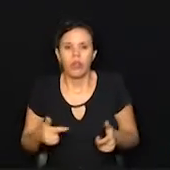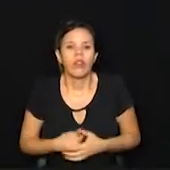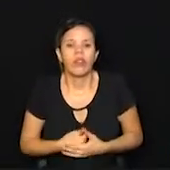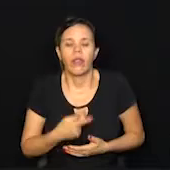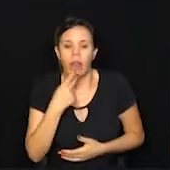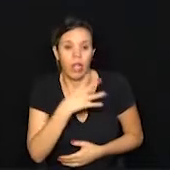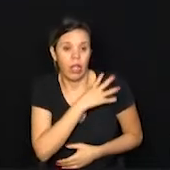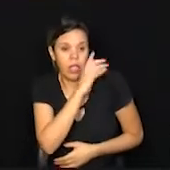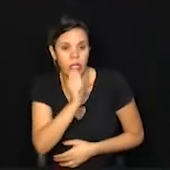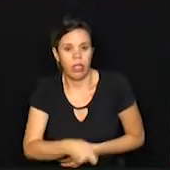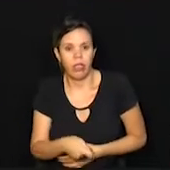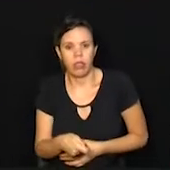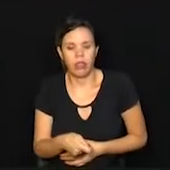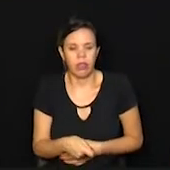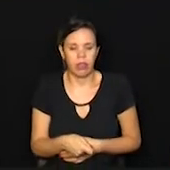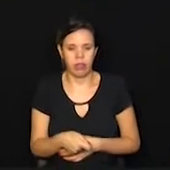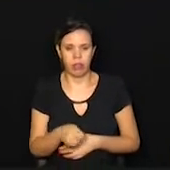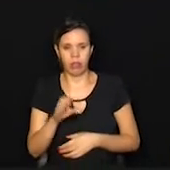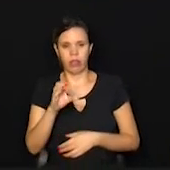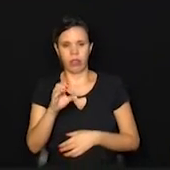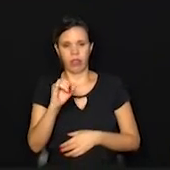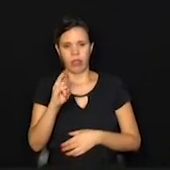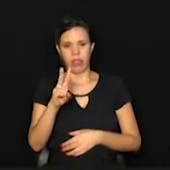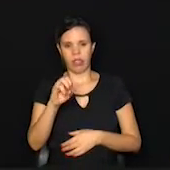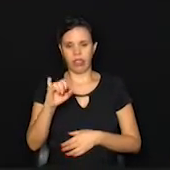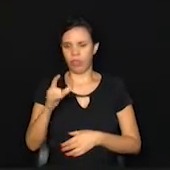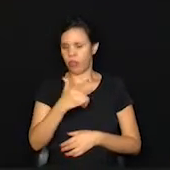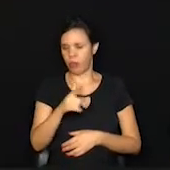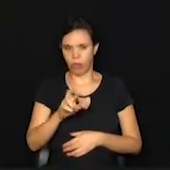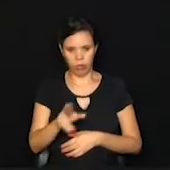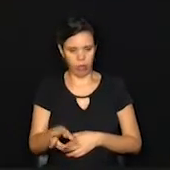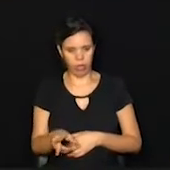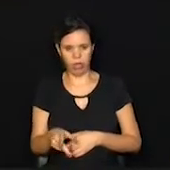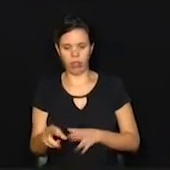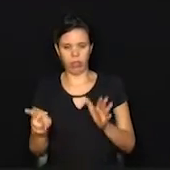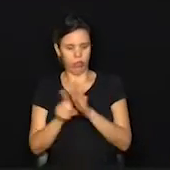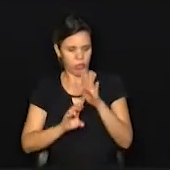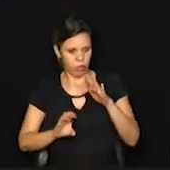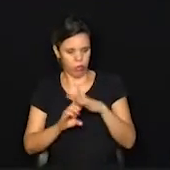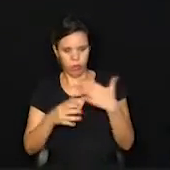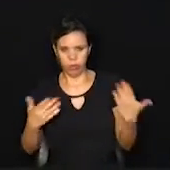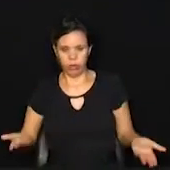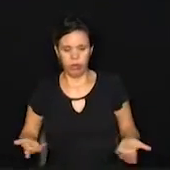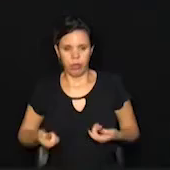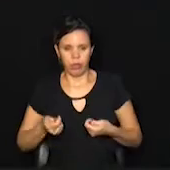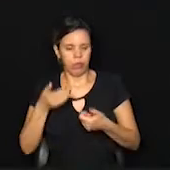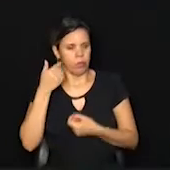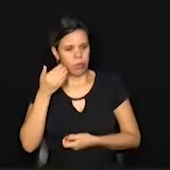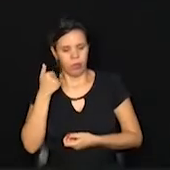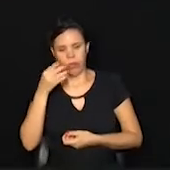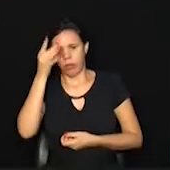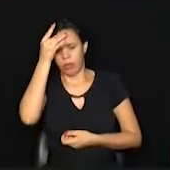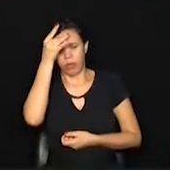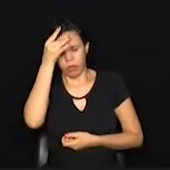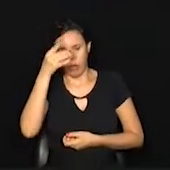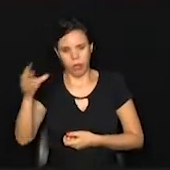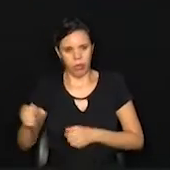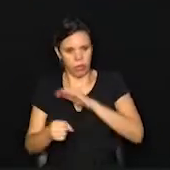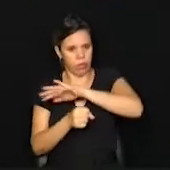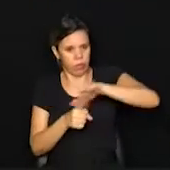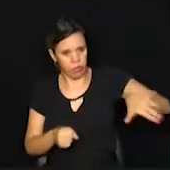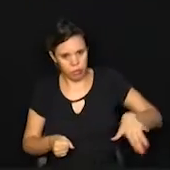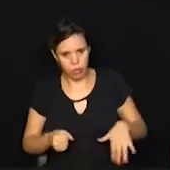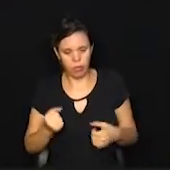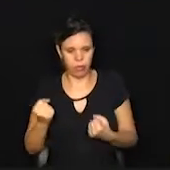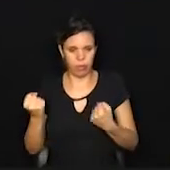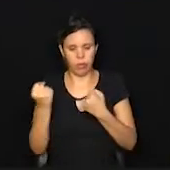ditadura militar de ditadura civil-militar Ok veja o empresariado se beneficiou pelo golpe do golpe